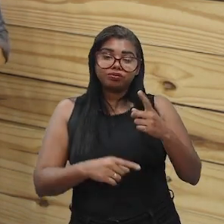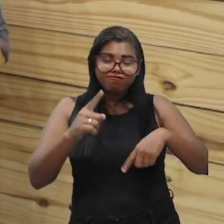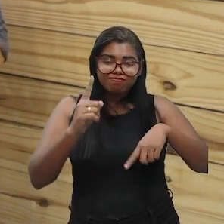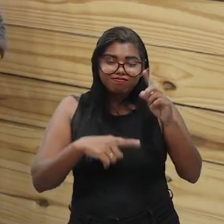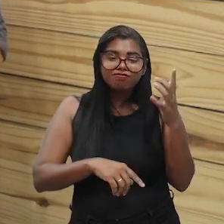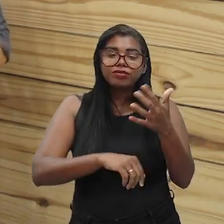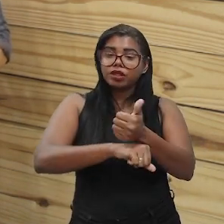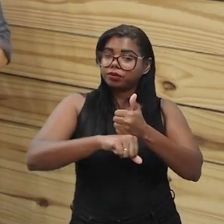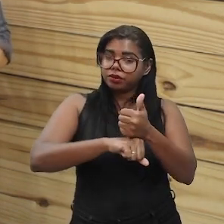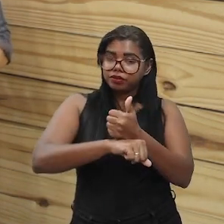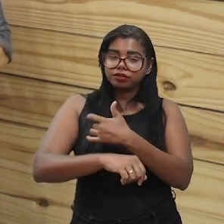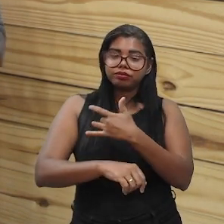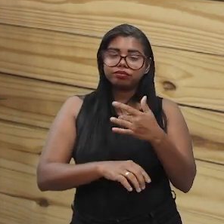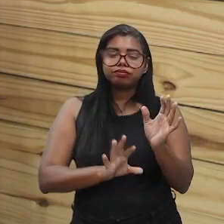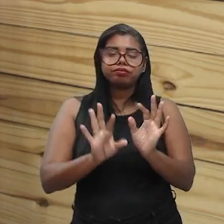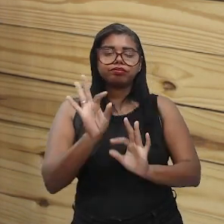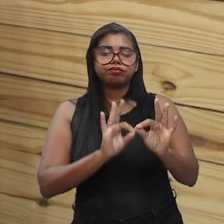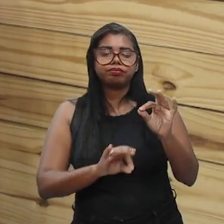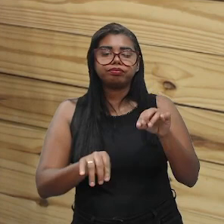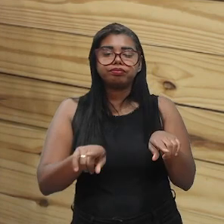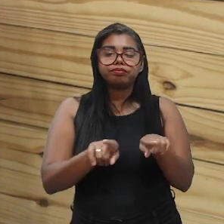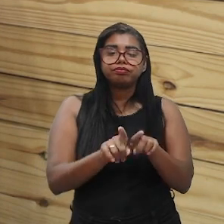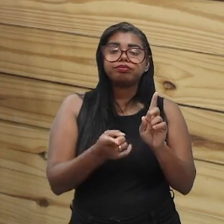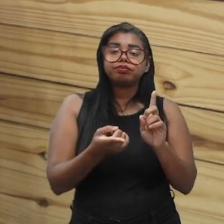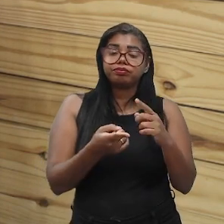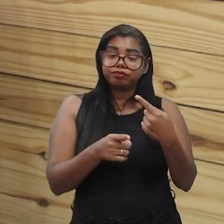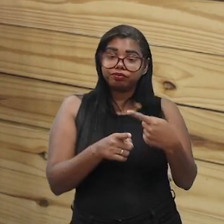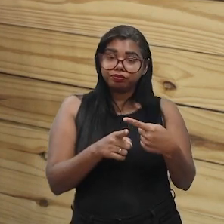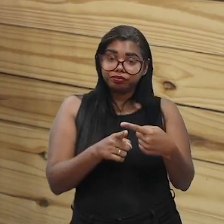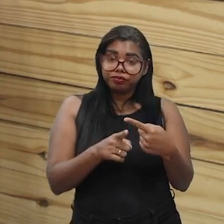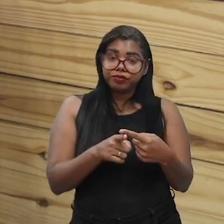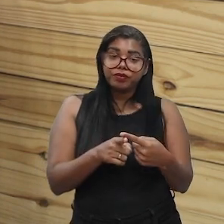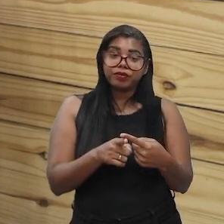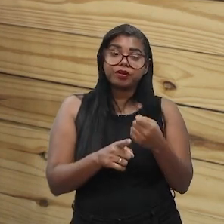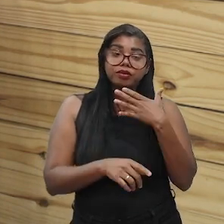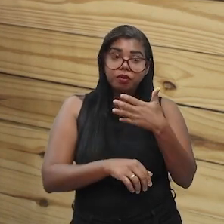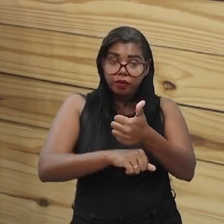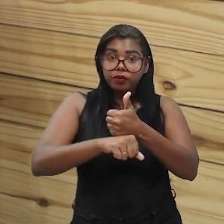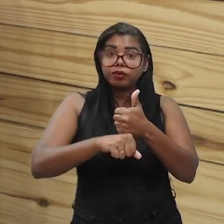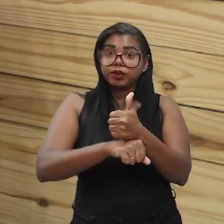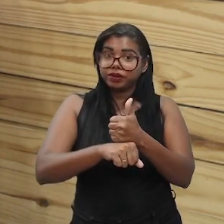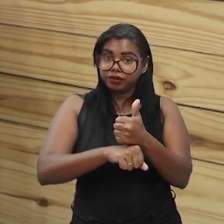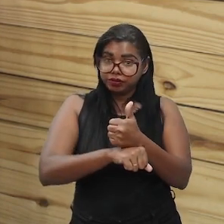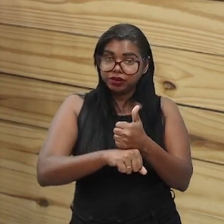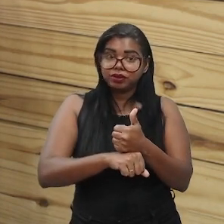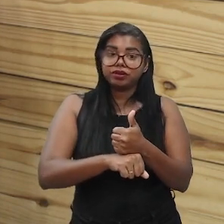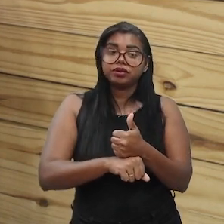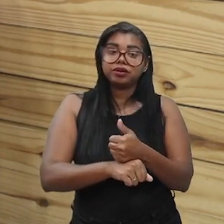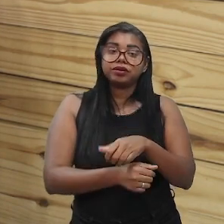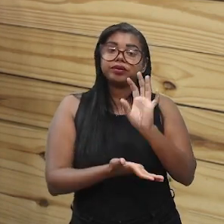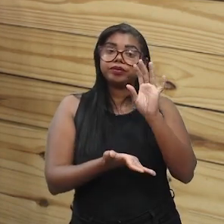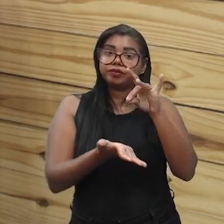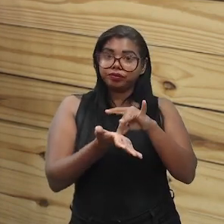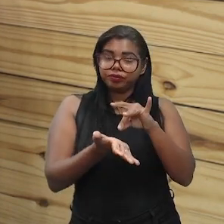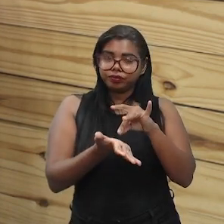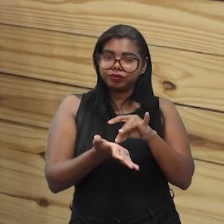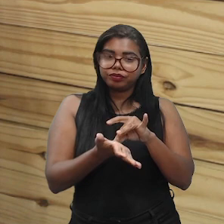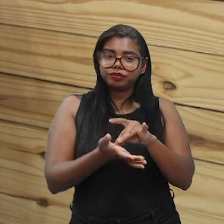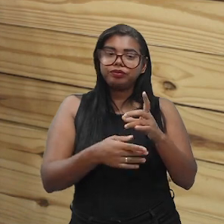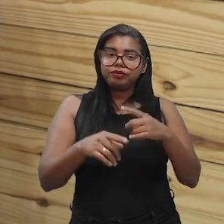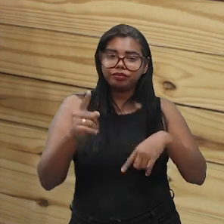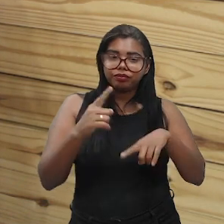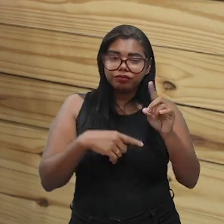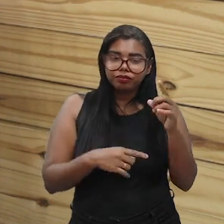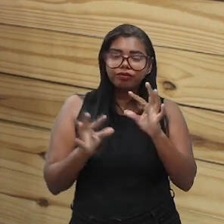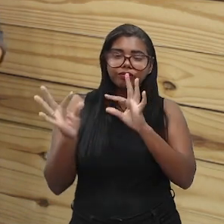sadio nas organizações. Sabe por quê? Porque se ele for um bom profissional, Se ele de fato é aquele profissional proativo, que a